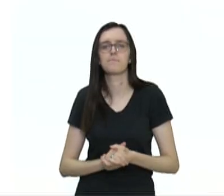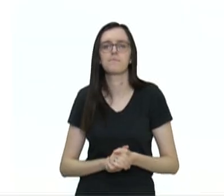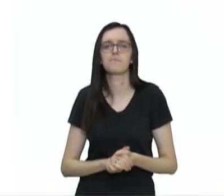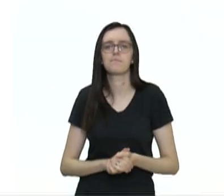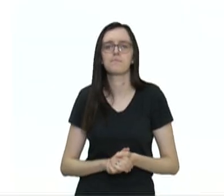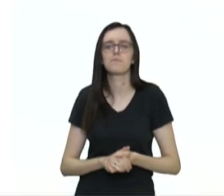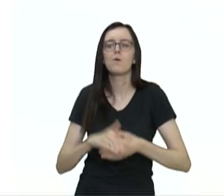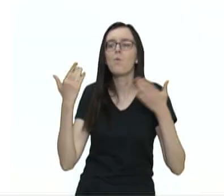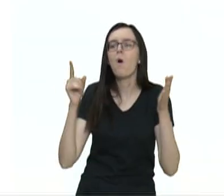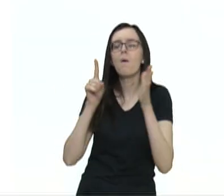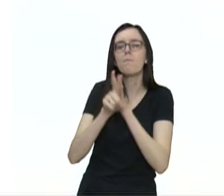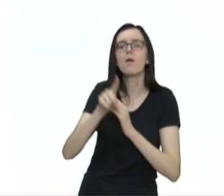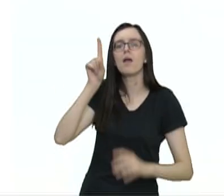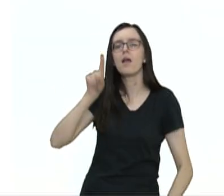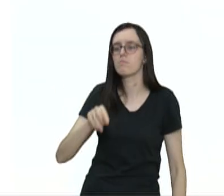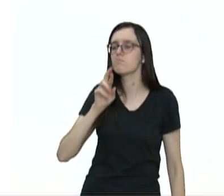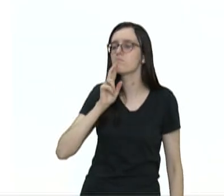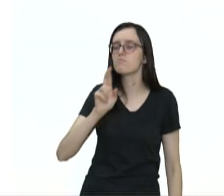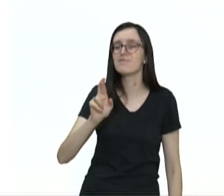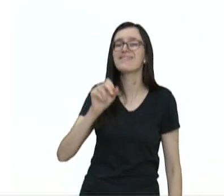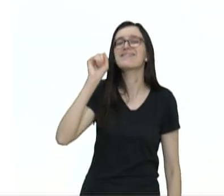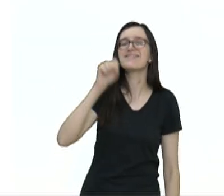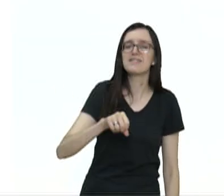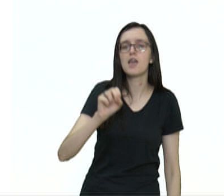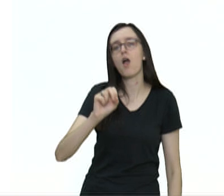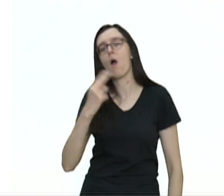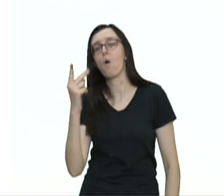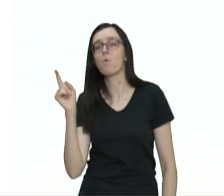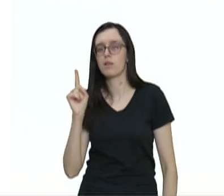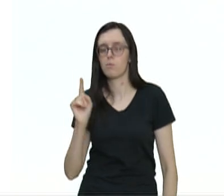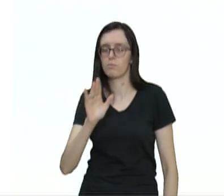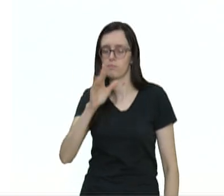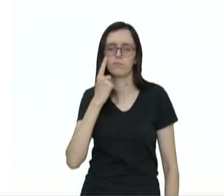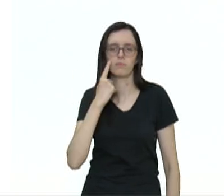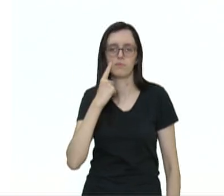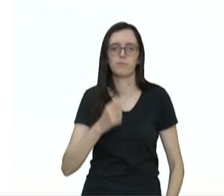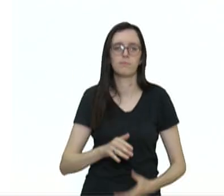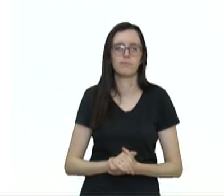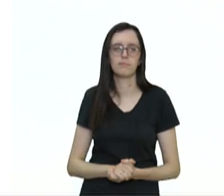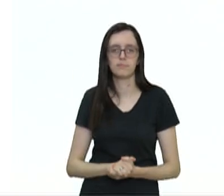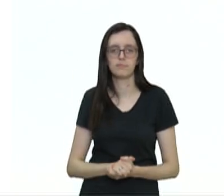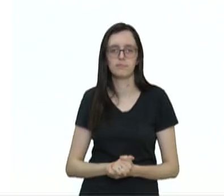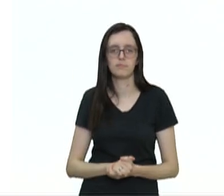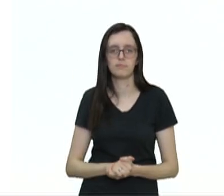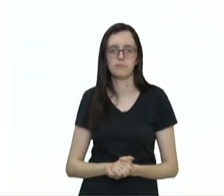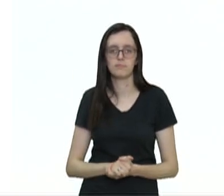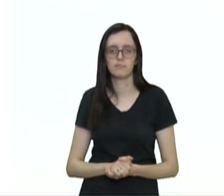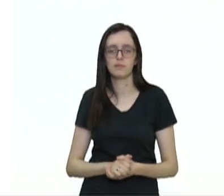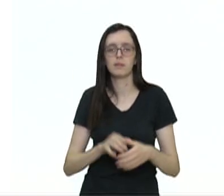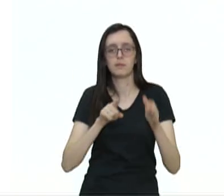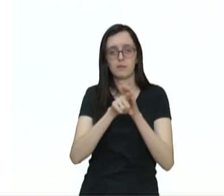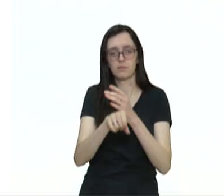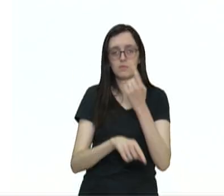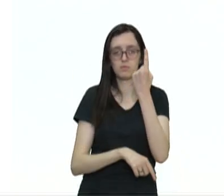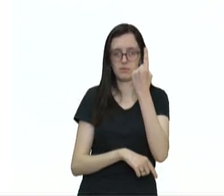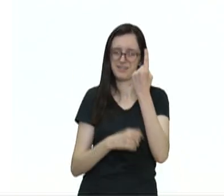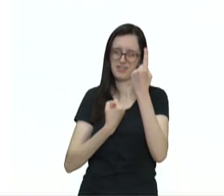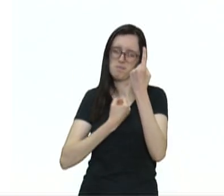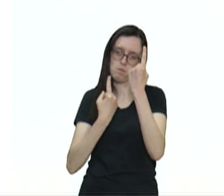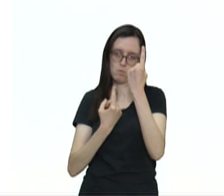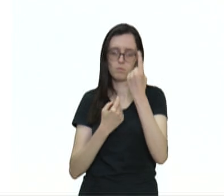ser respondida apenas com yes ou no? Vamos ler as perguntas novamente? A primeira. How do I